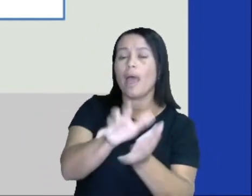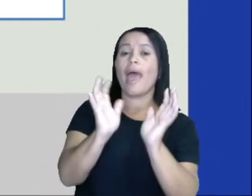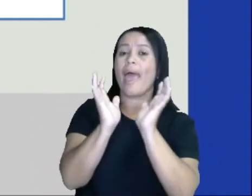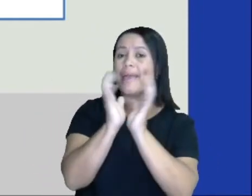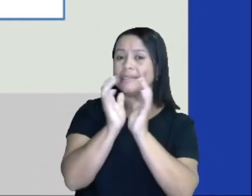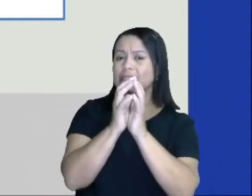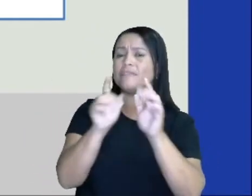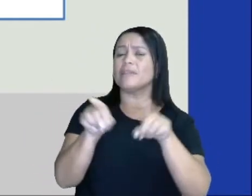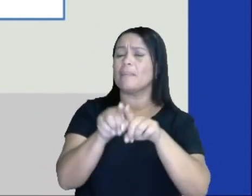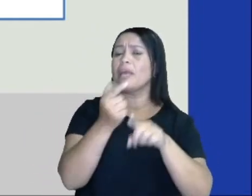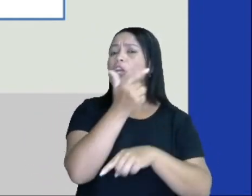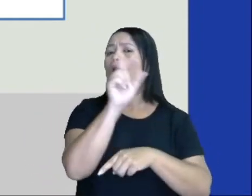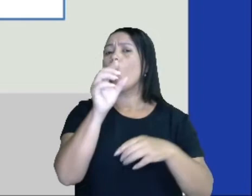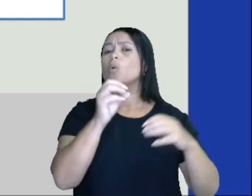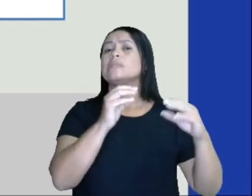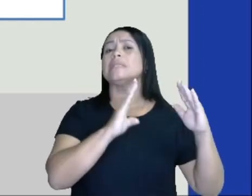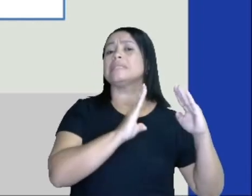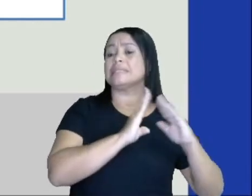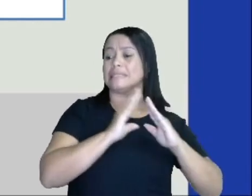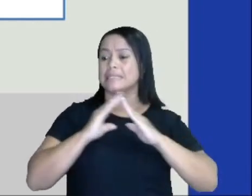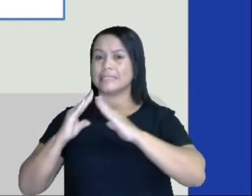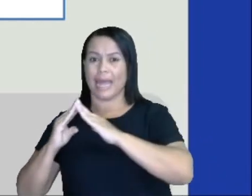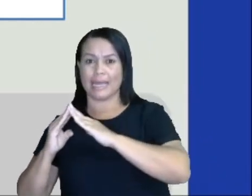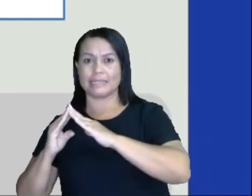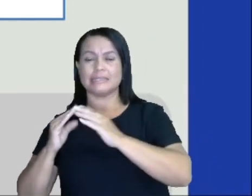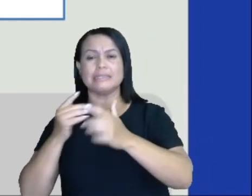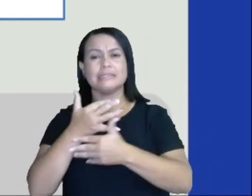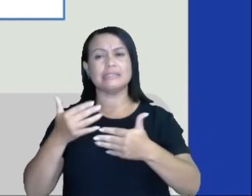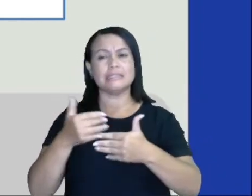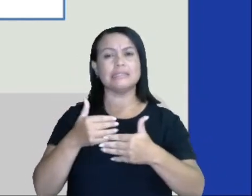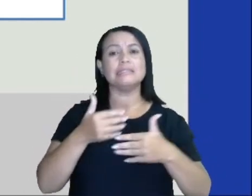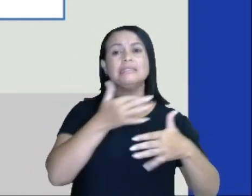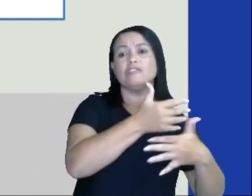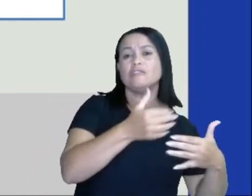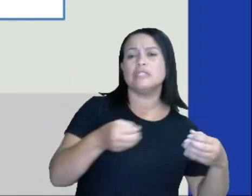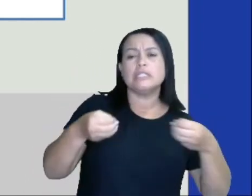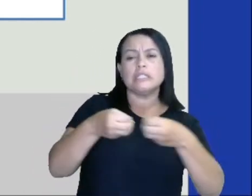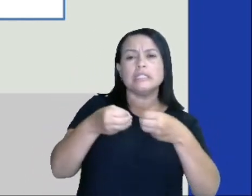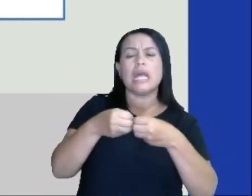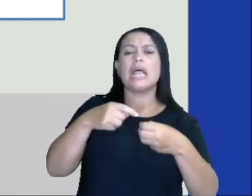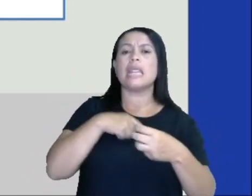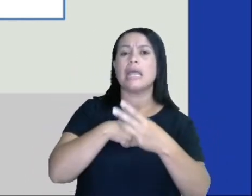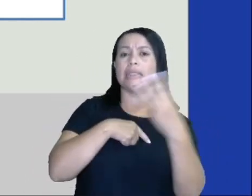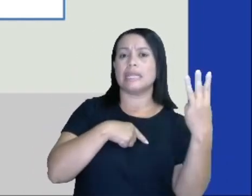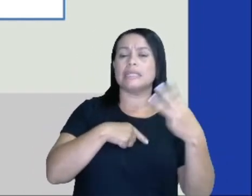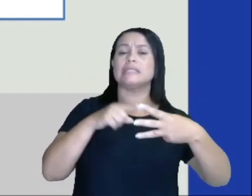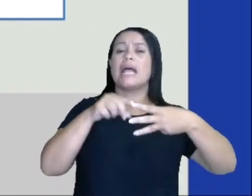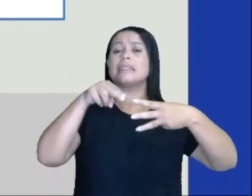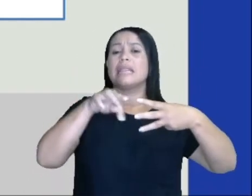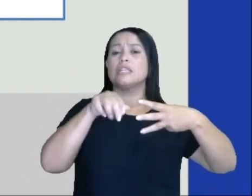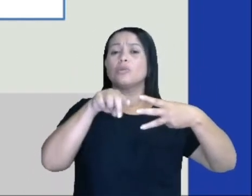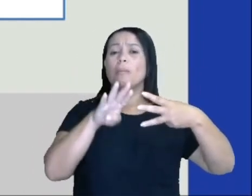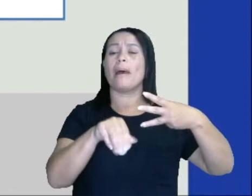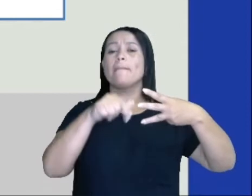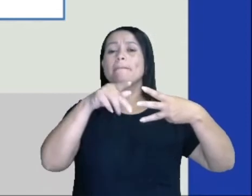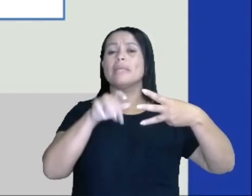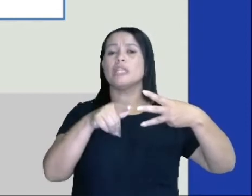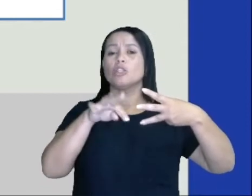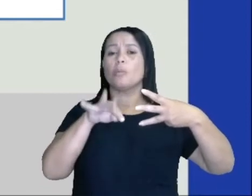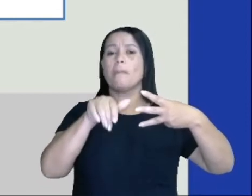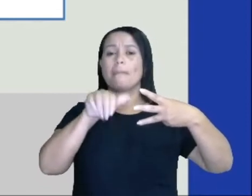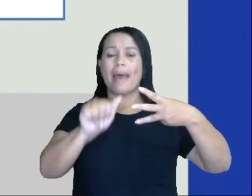circunvizinhas, ocupa 3 polos principais aqui na cidade de Vitória de Santo Antão: Natuba,